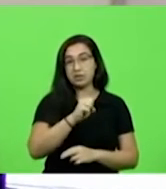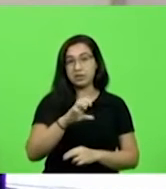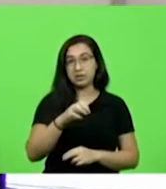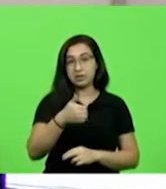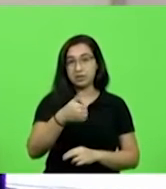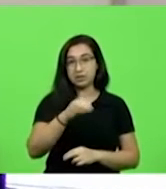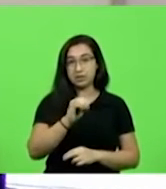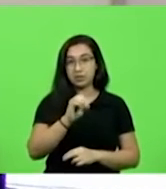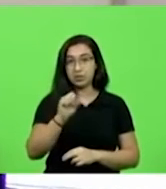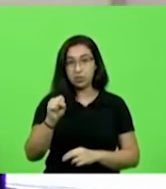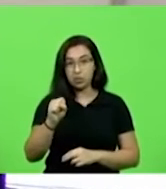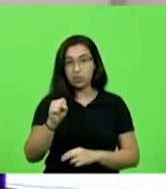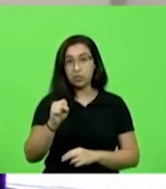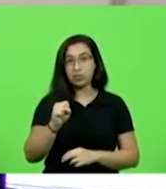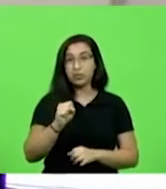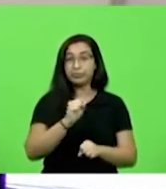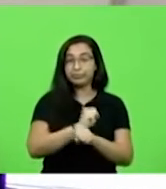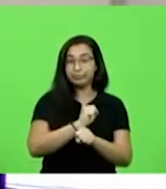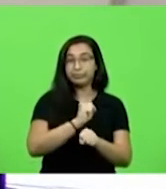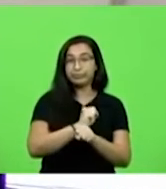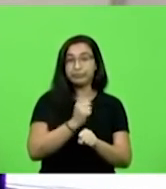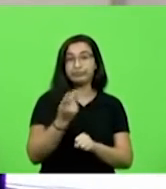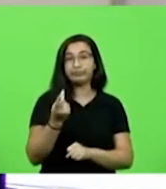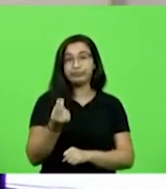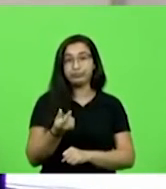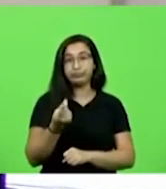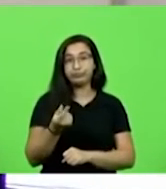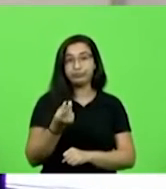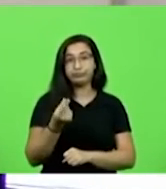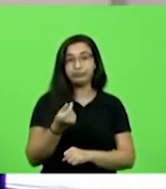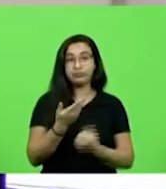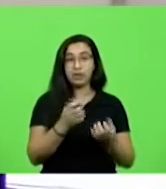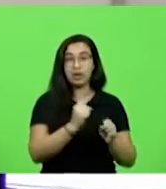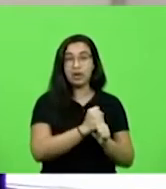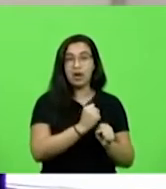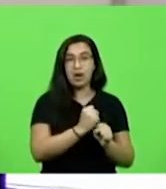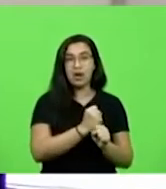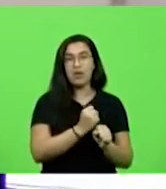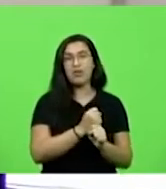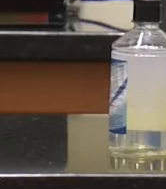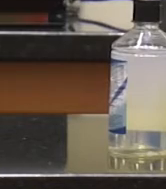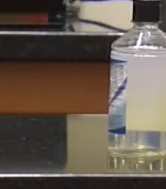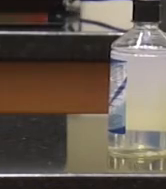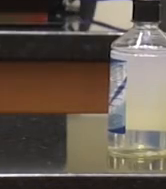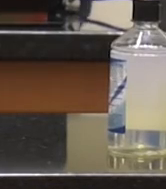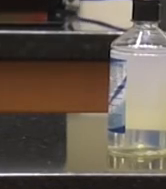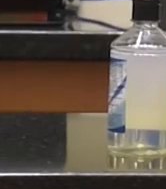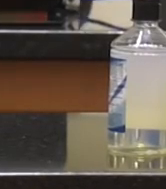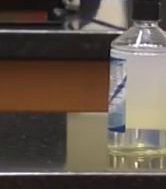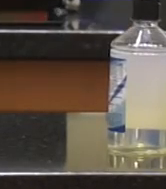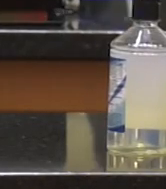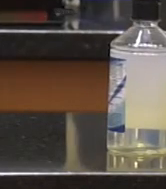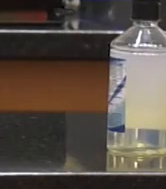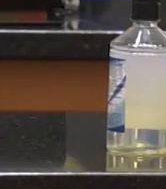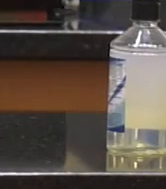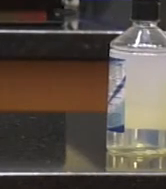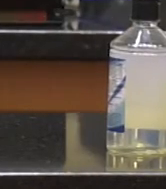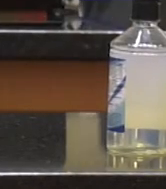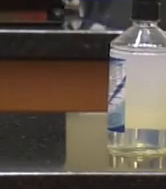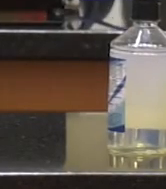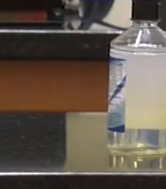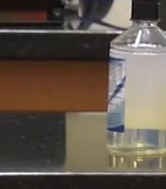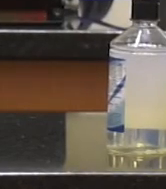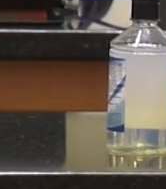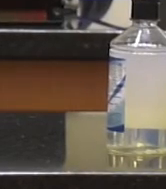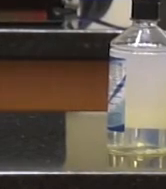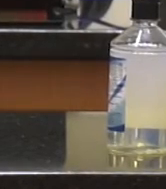nós aguardamos a conclusão dessa obra, desse prolongamento, há muitos e muitos anos. O deputado Valdir Cobalcini também